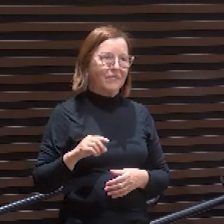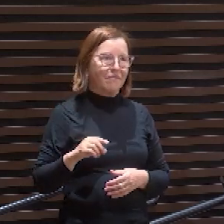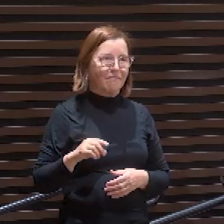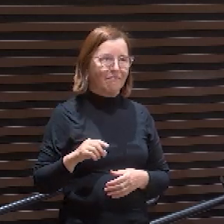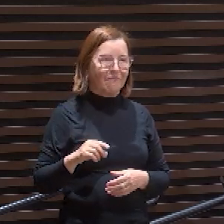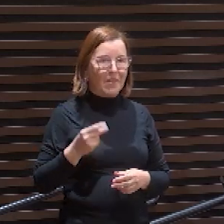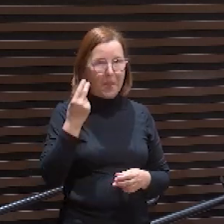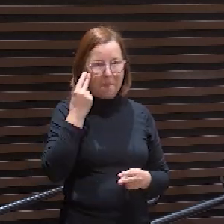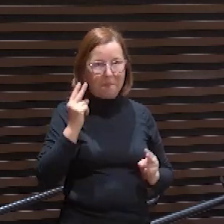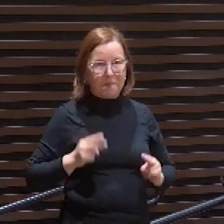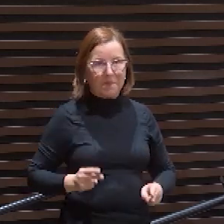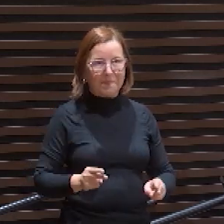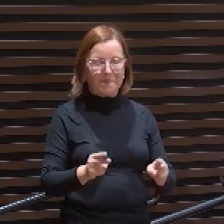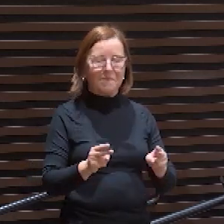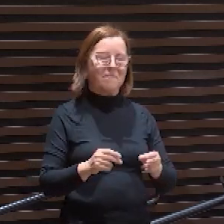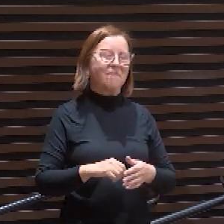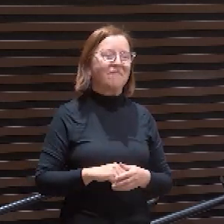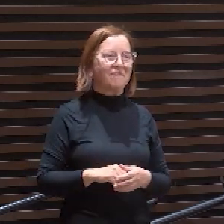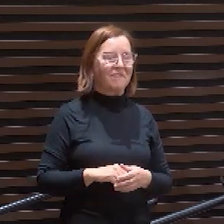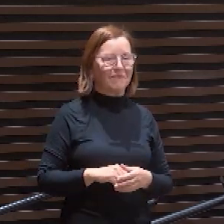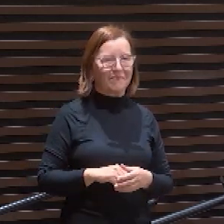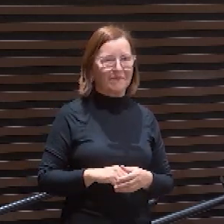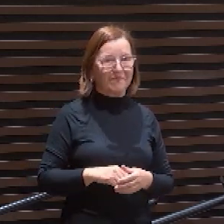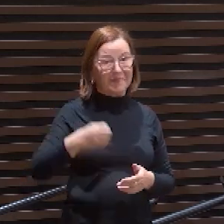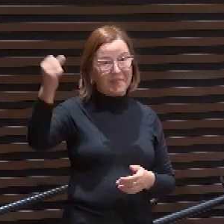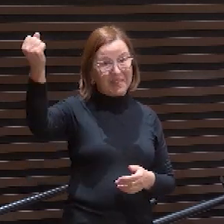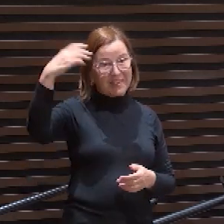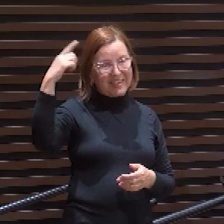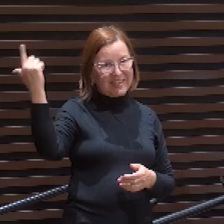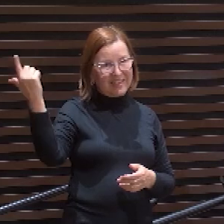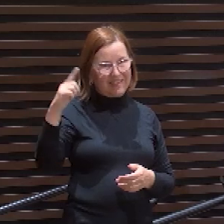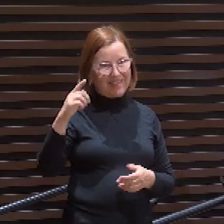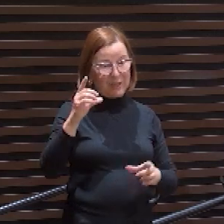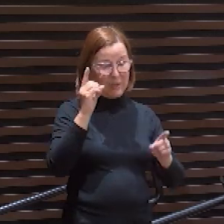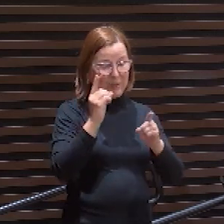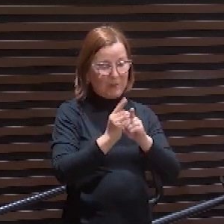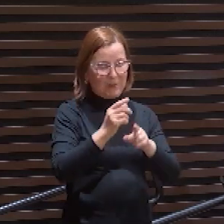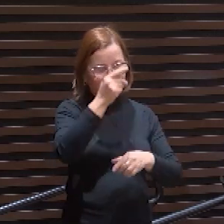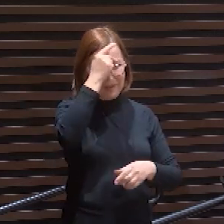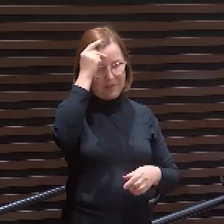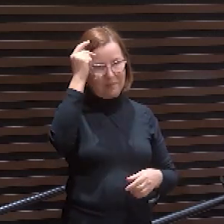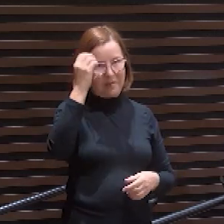nisso. A graça vem ao encontro do pecador